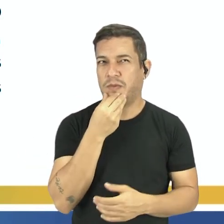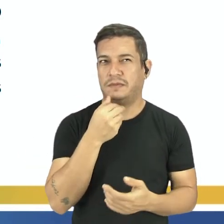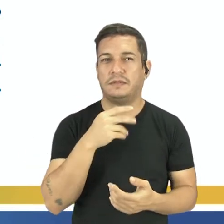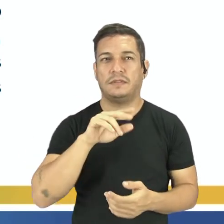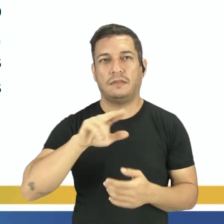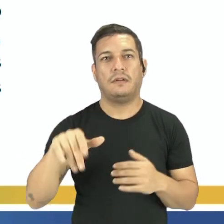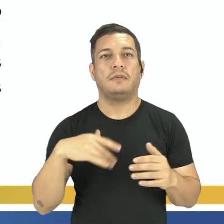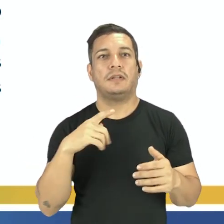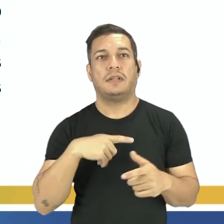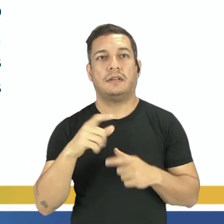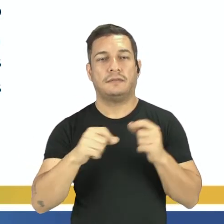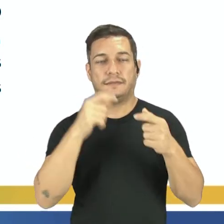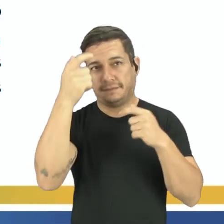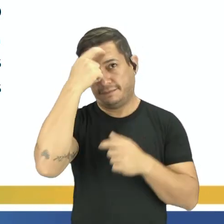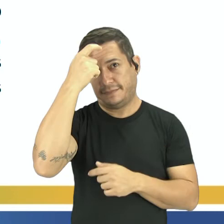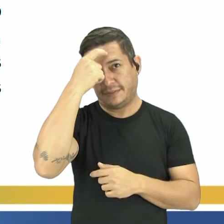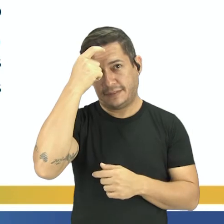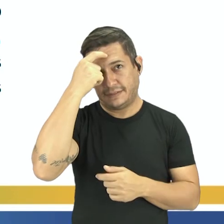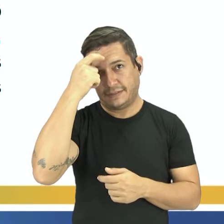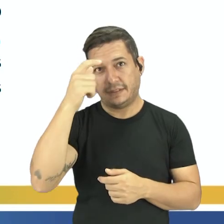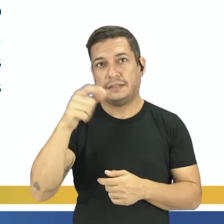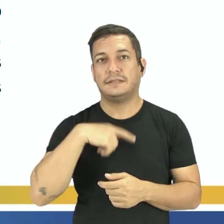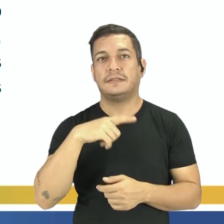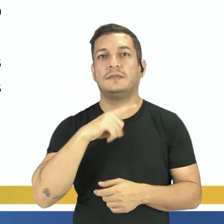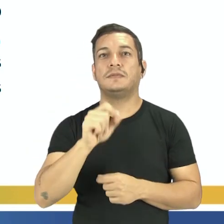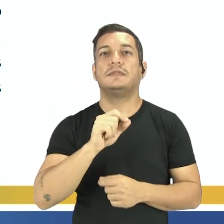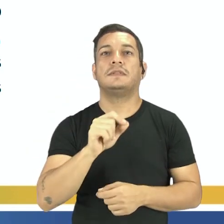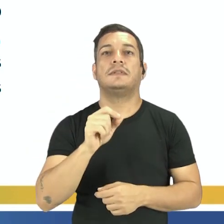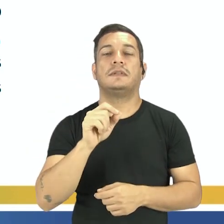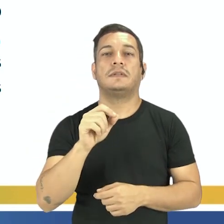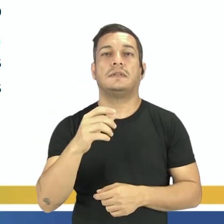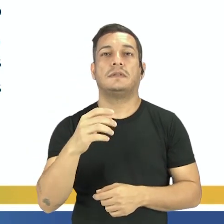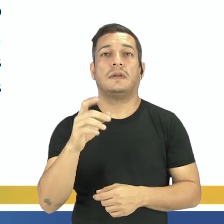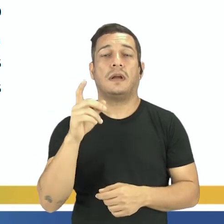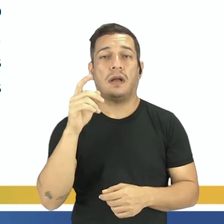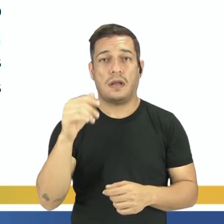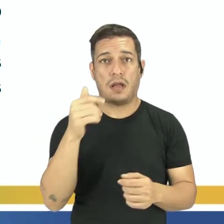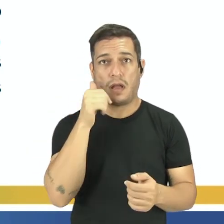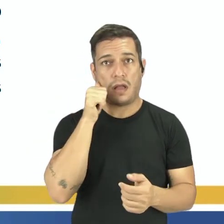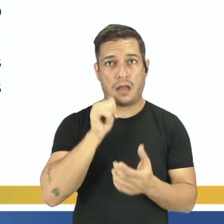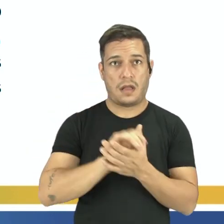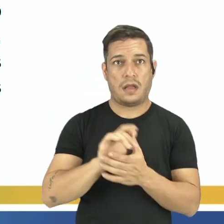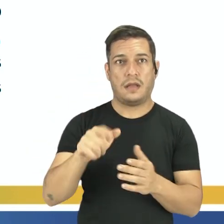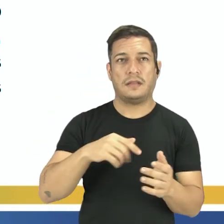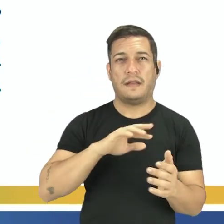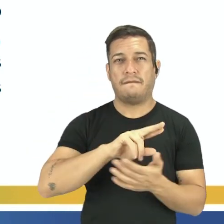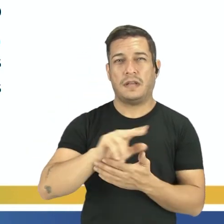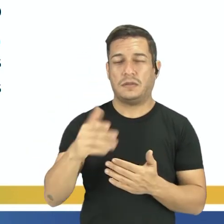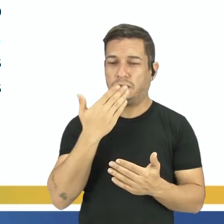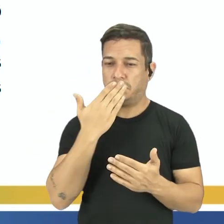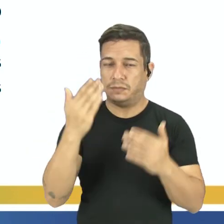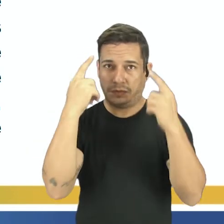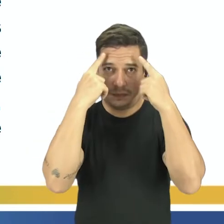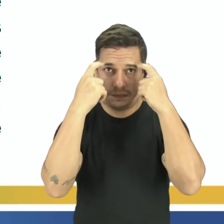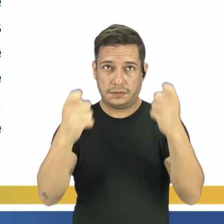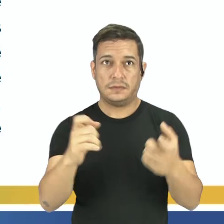muitos homens crescem com essa mentalidade, submetendo assim suas esposas aos mais diversos tipos de